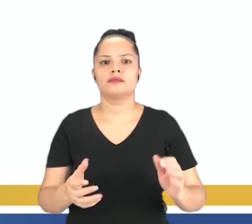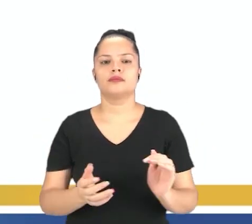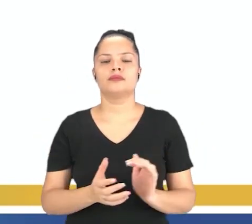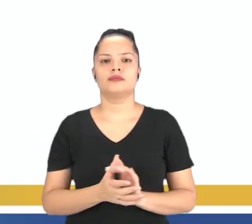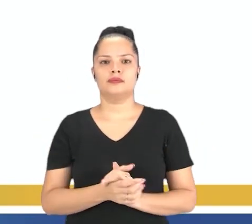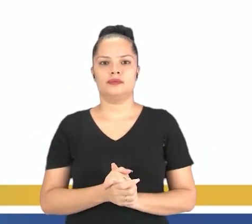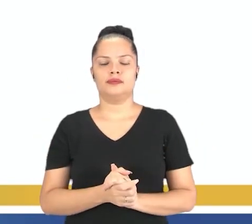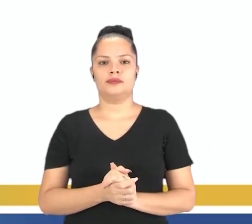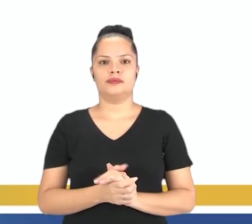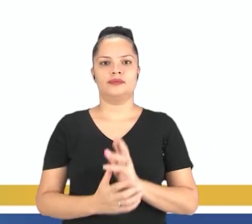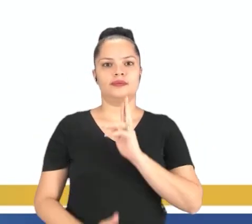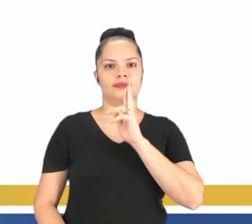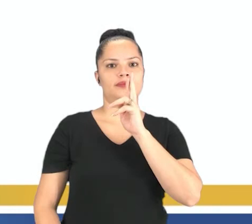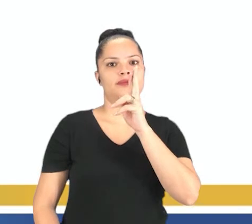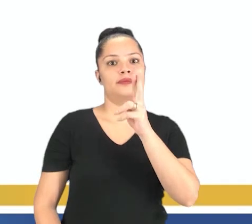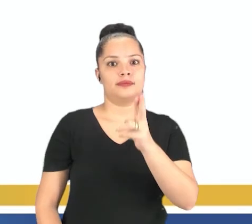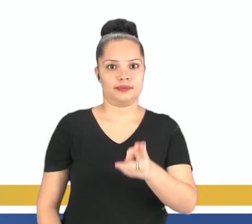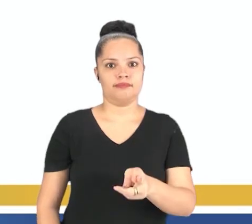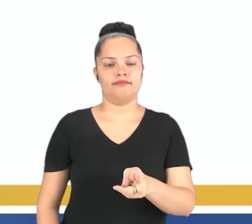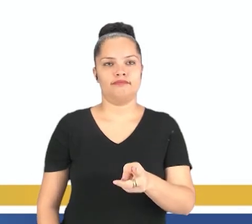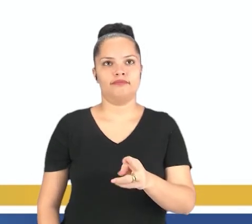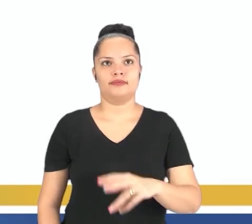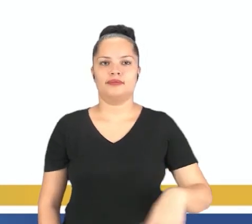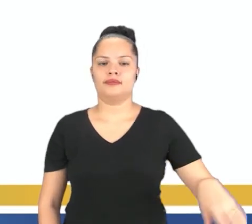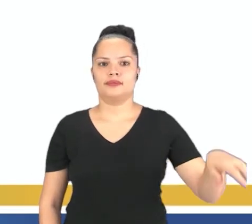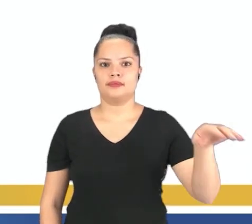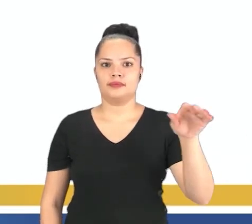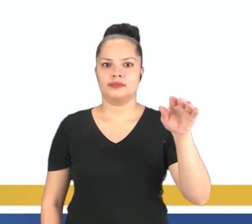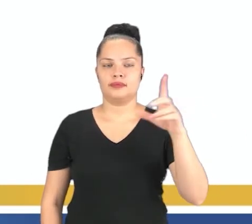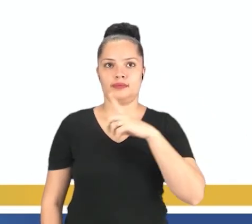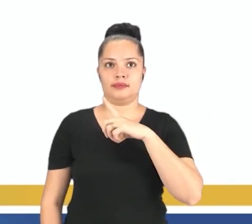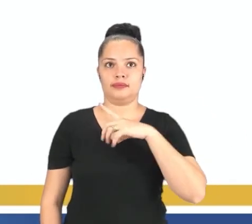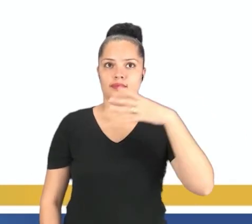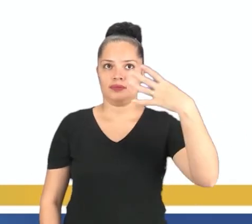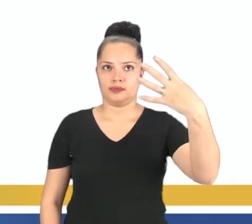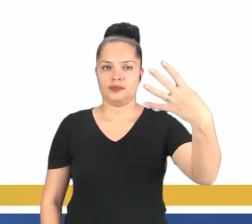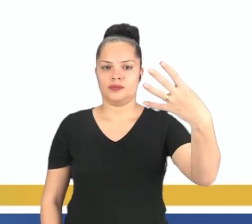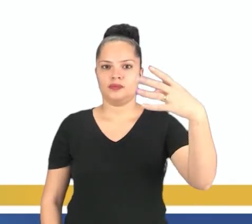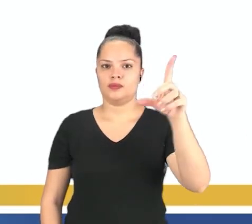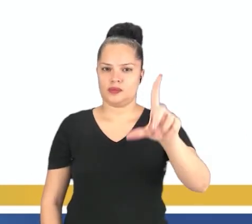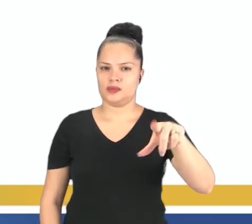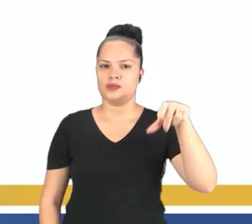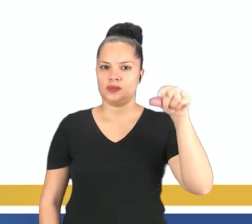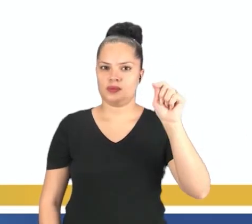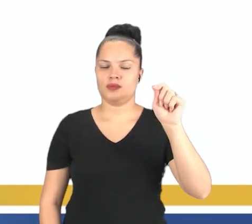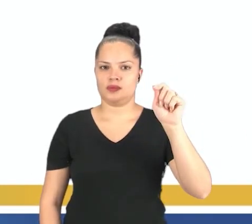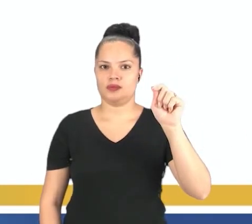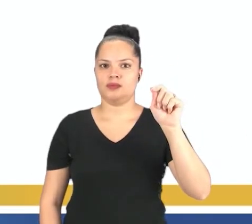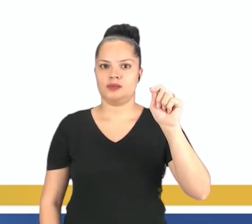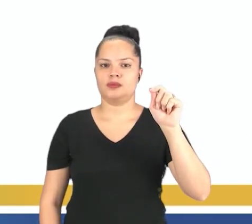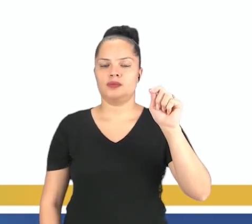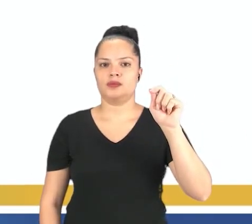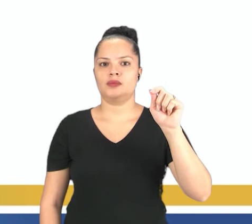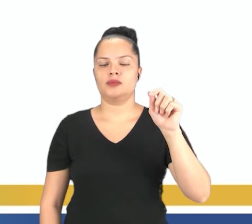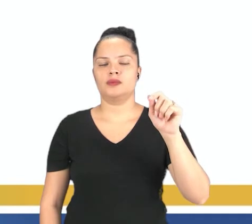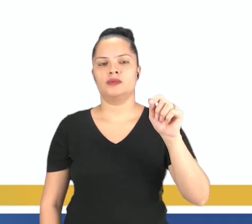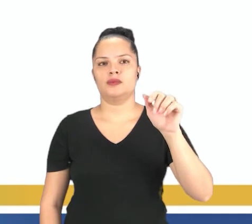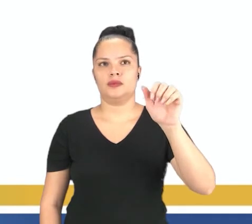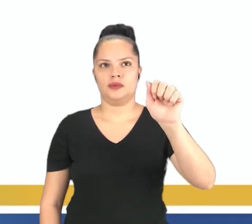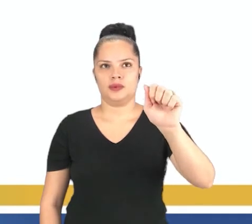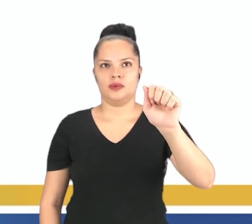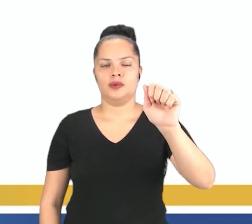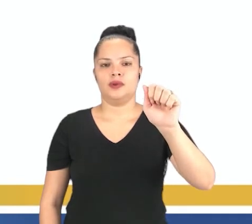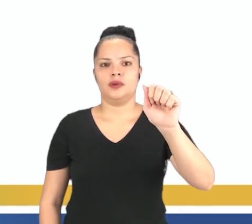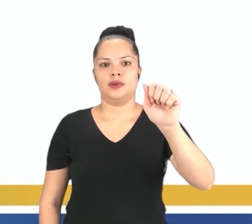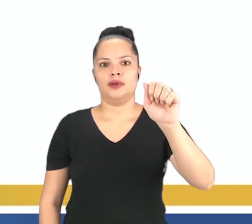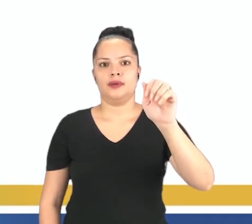a região que hoje corresponde a então nós temos quatro opções ao médico e parte da Guatemala A B ao